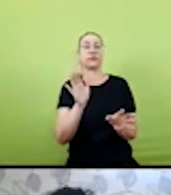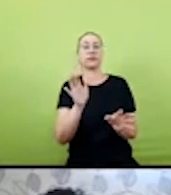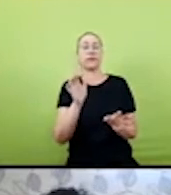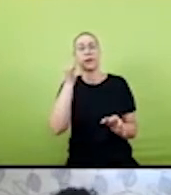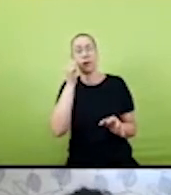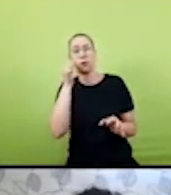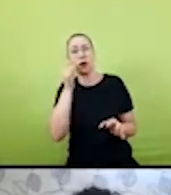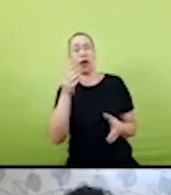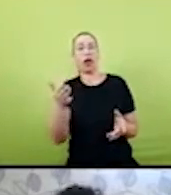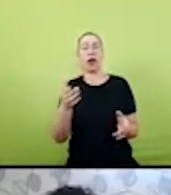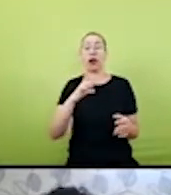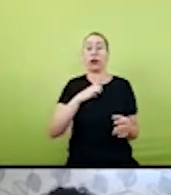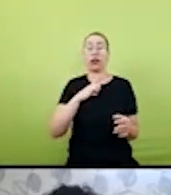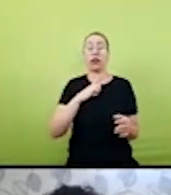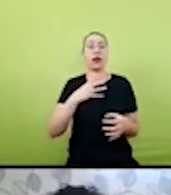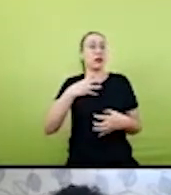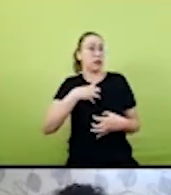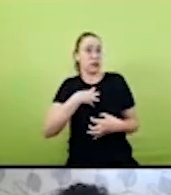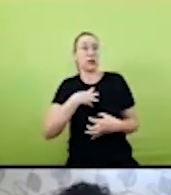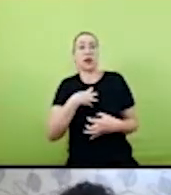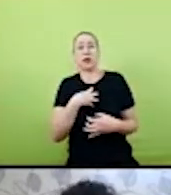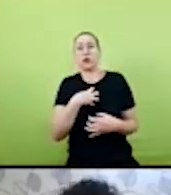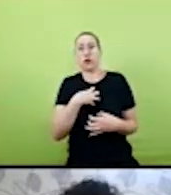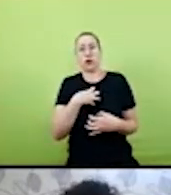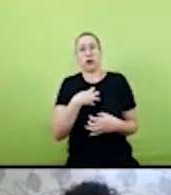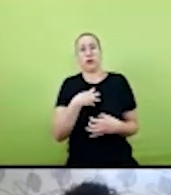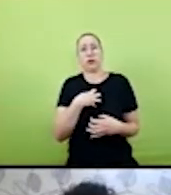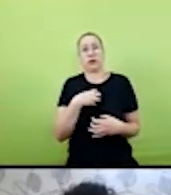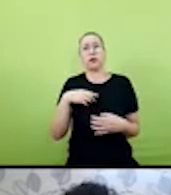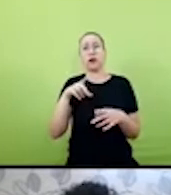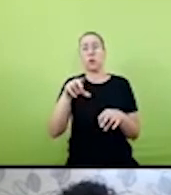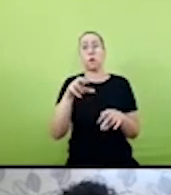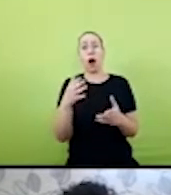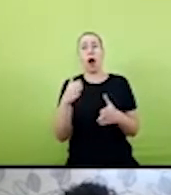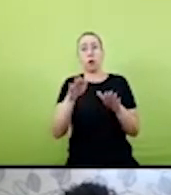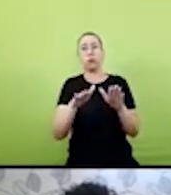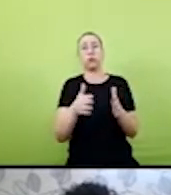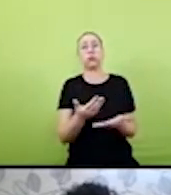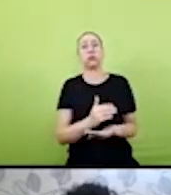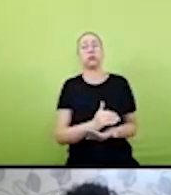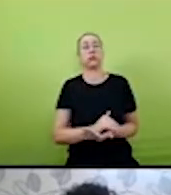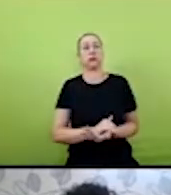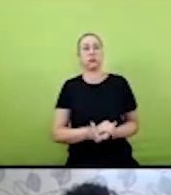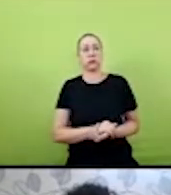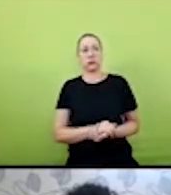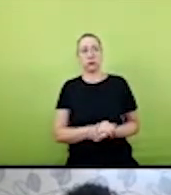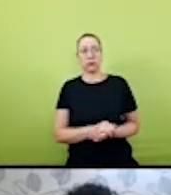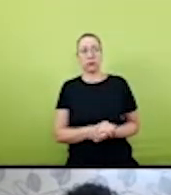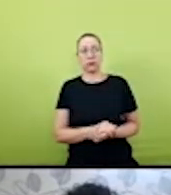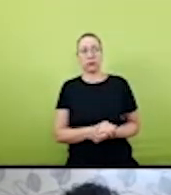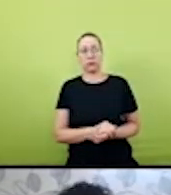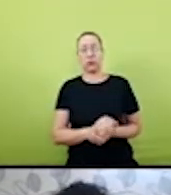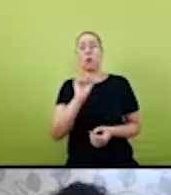da mãe, ou a filha agride a mãe, né, são relações familiares. O que mais acontece são nas